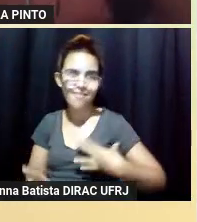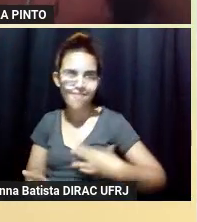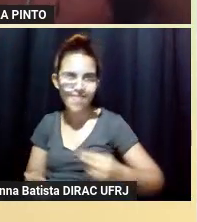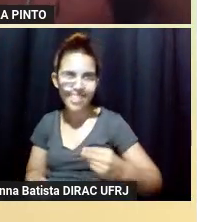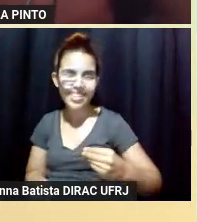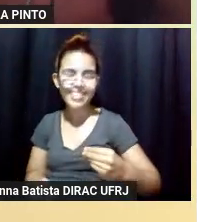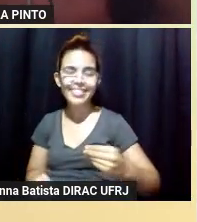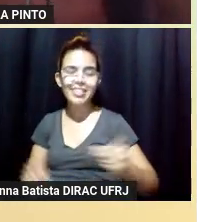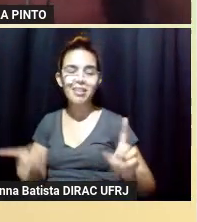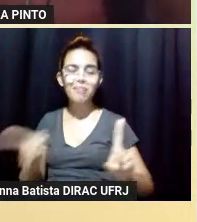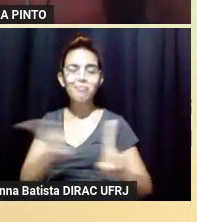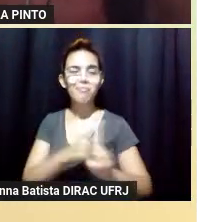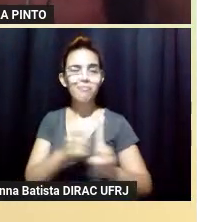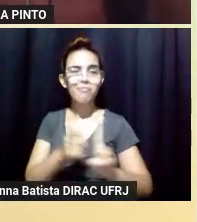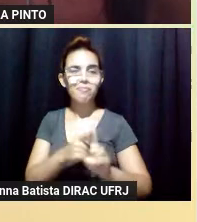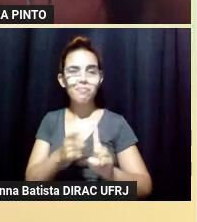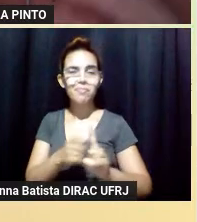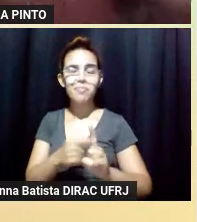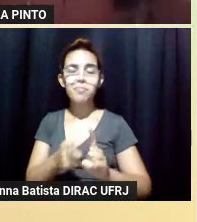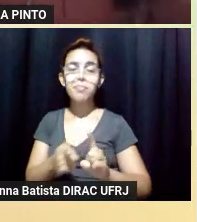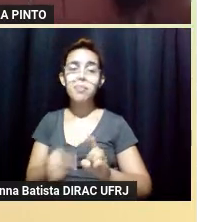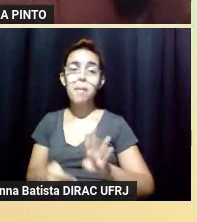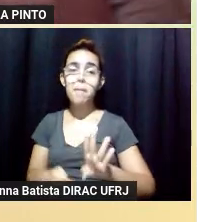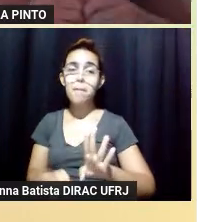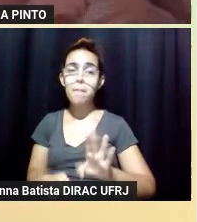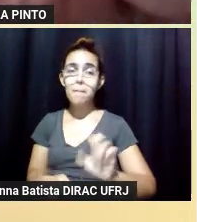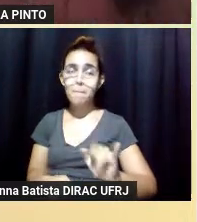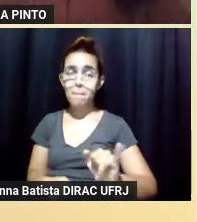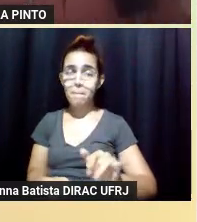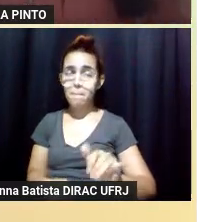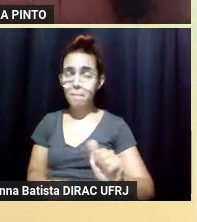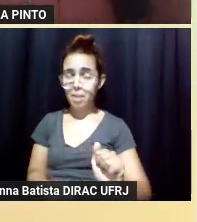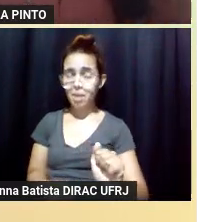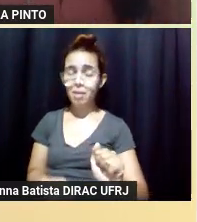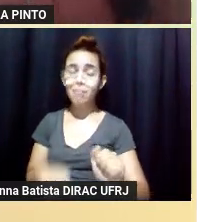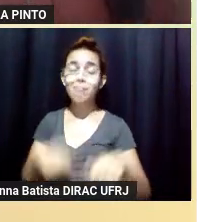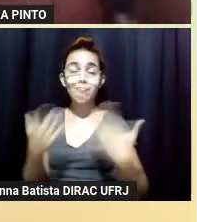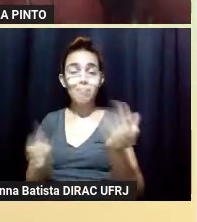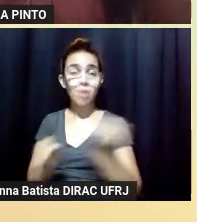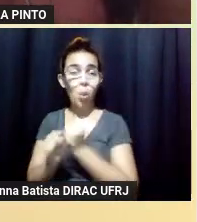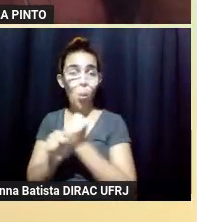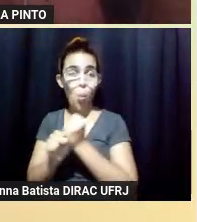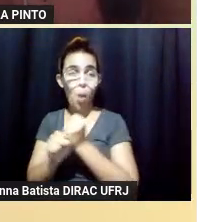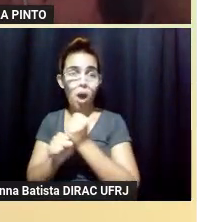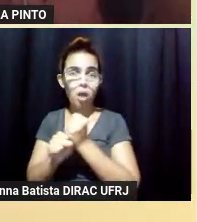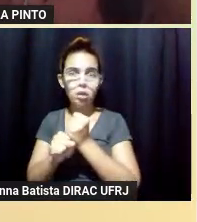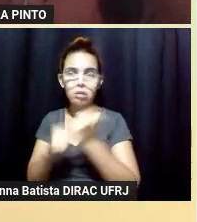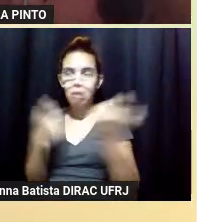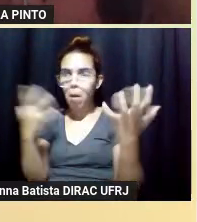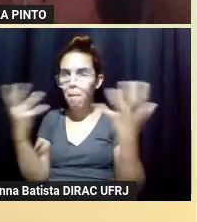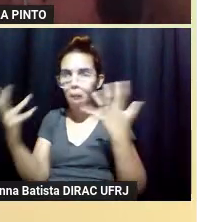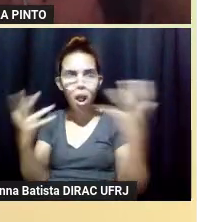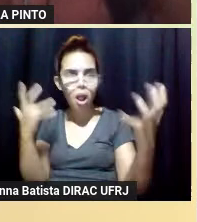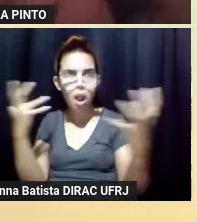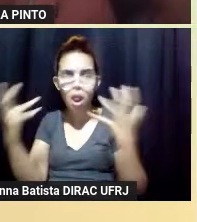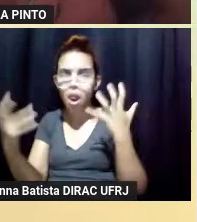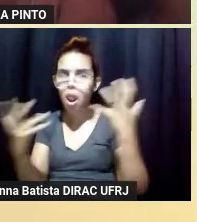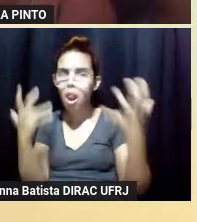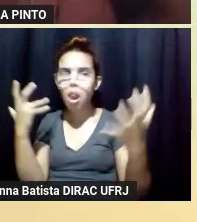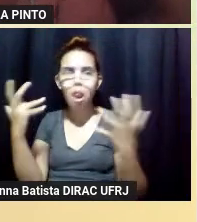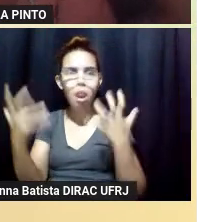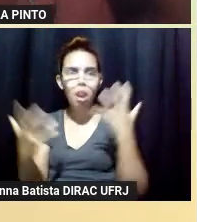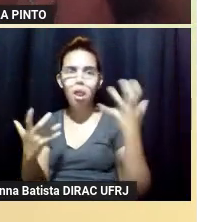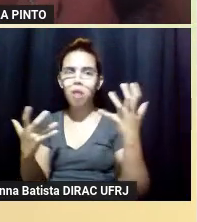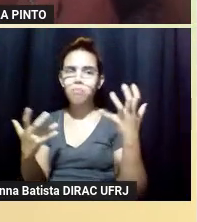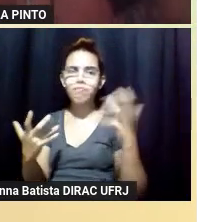Bia. E assim, foi um ano louco, mas muito interessante,